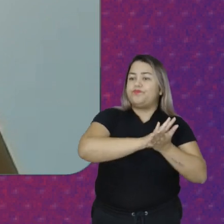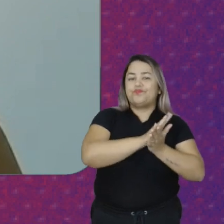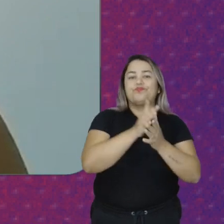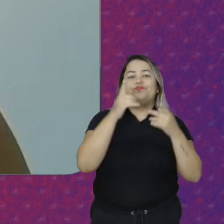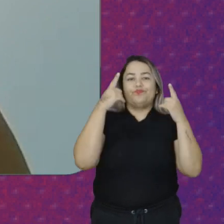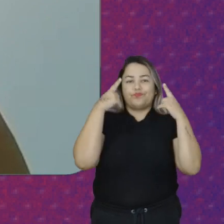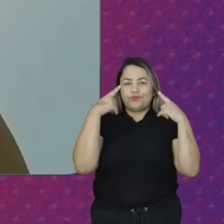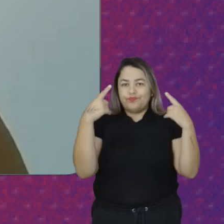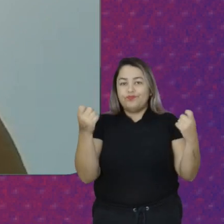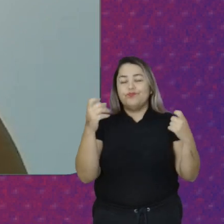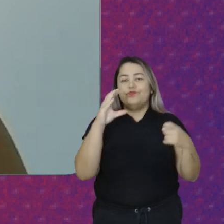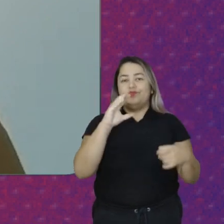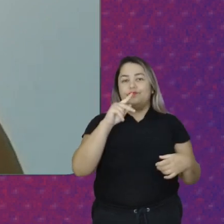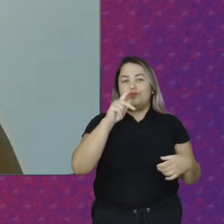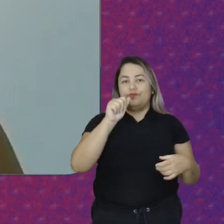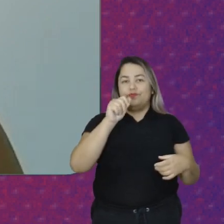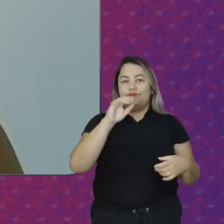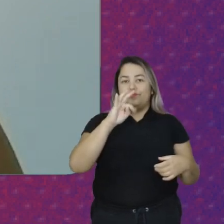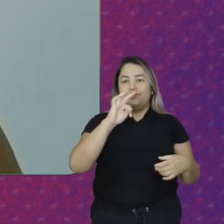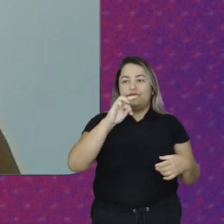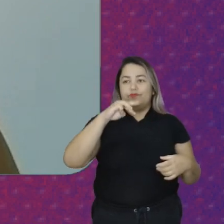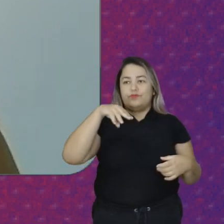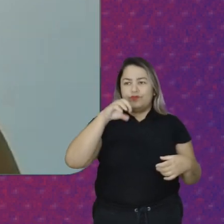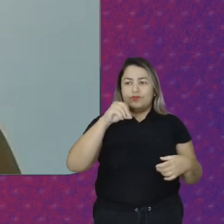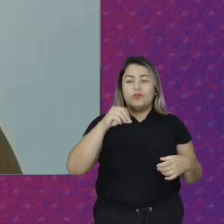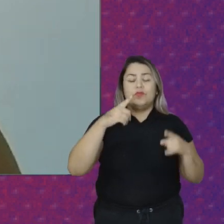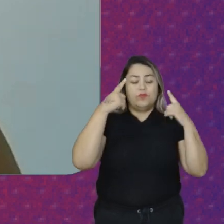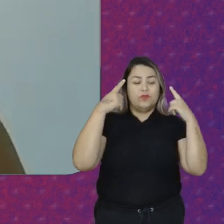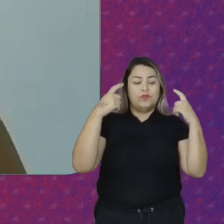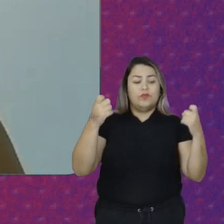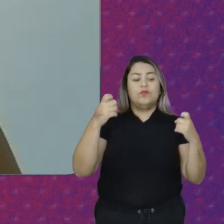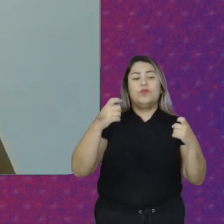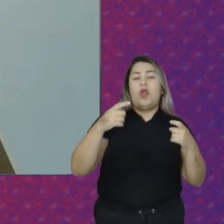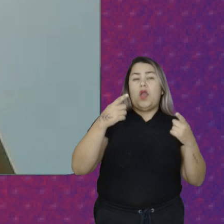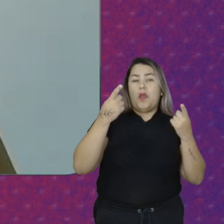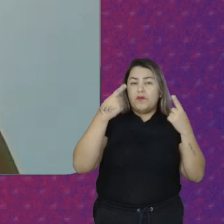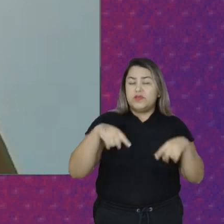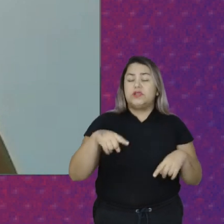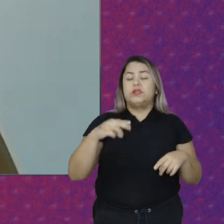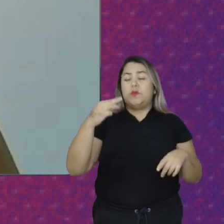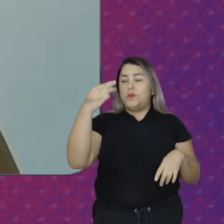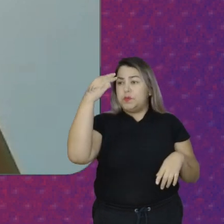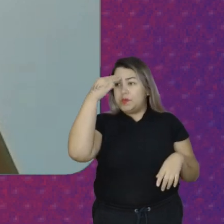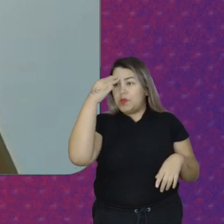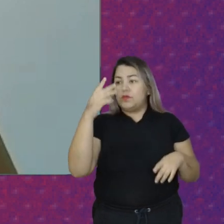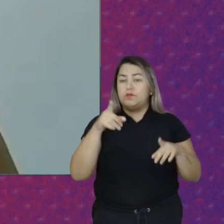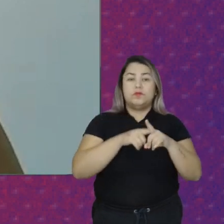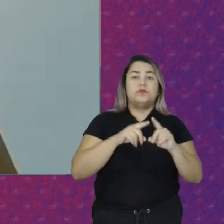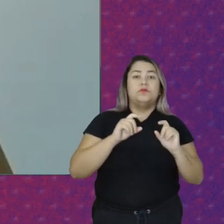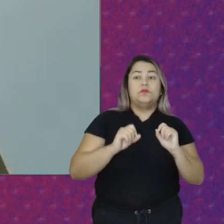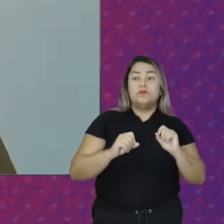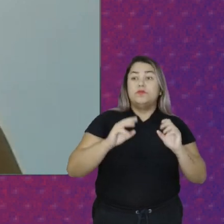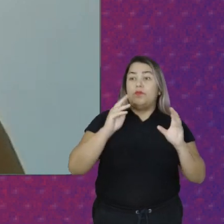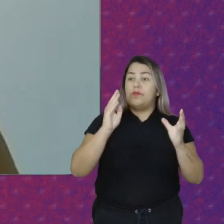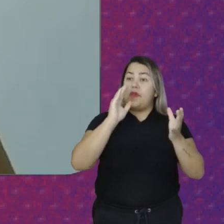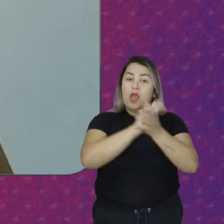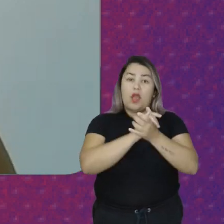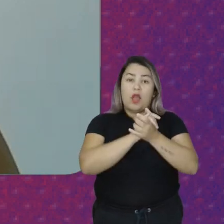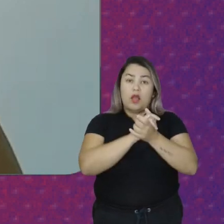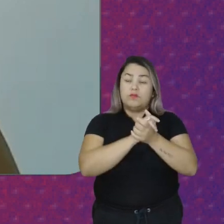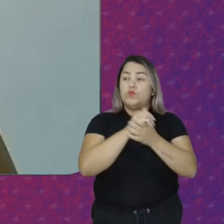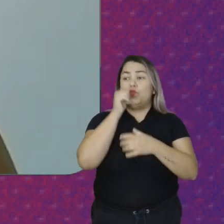e capacitismo. E aí eu falo violência psicológica, violência física, violência patrimonial, né? Que a gente tem